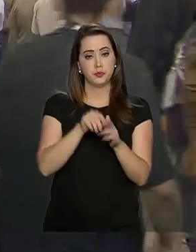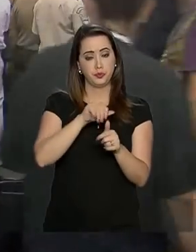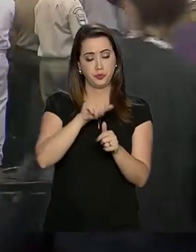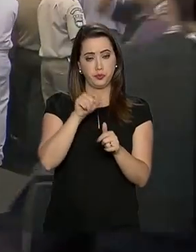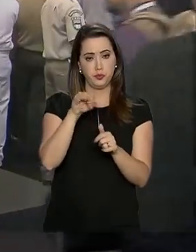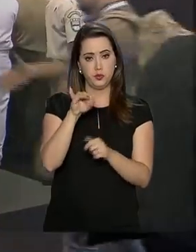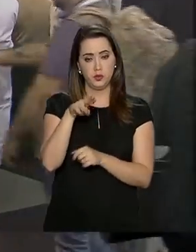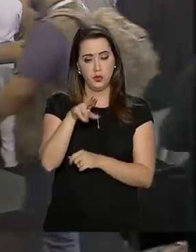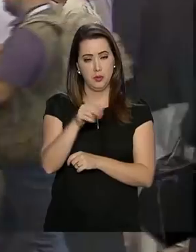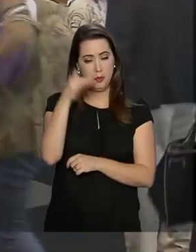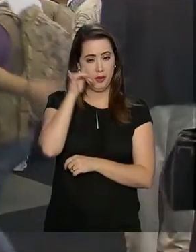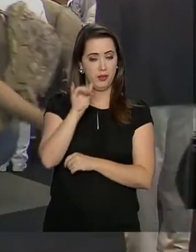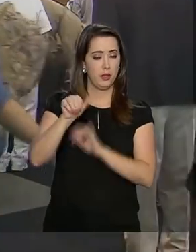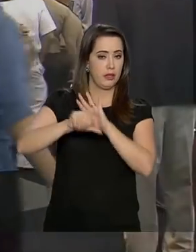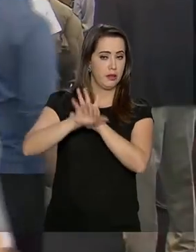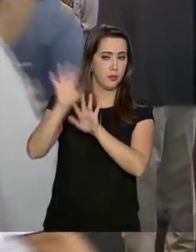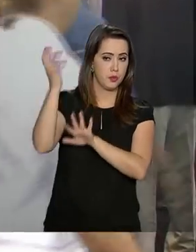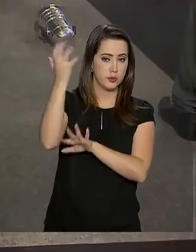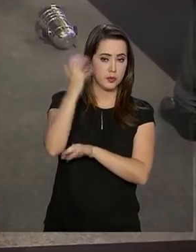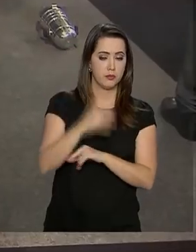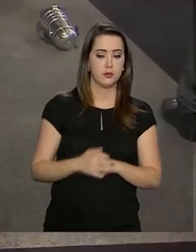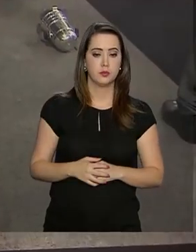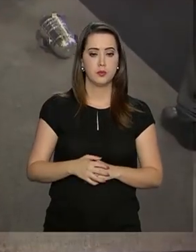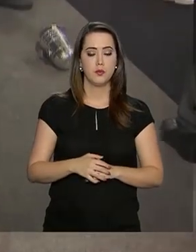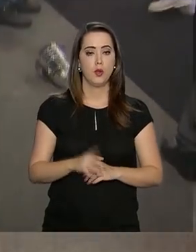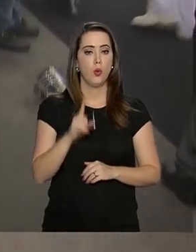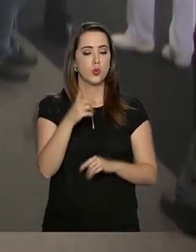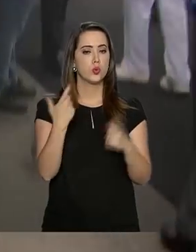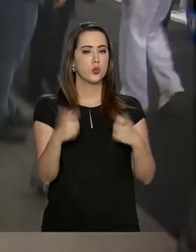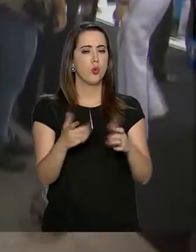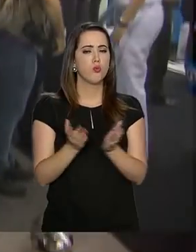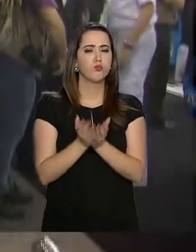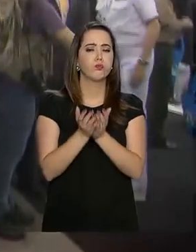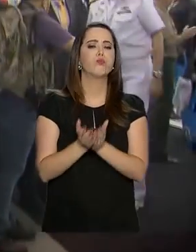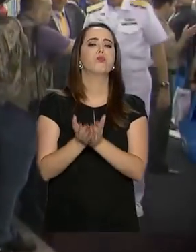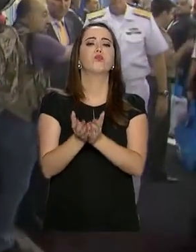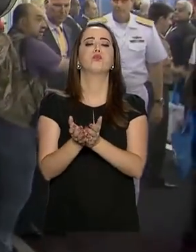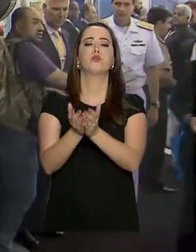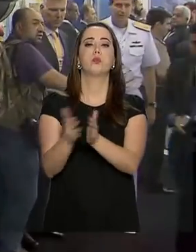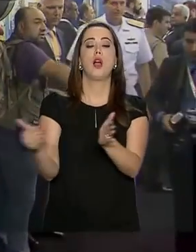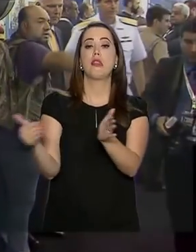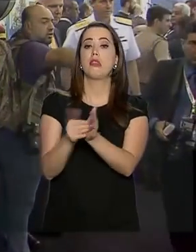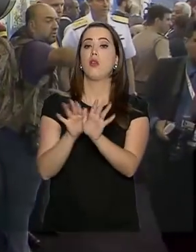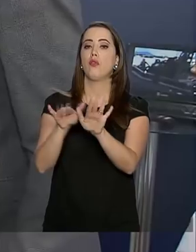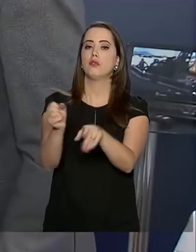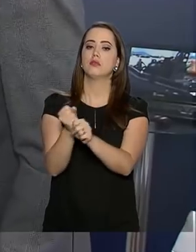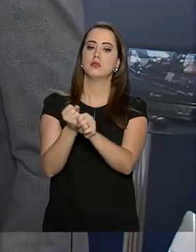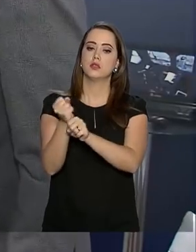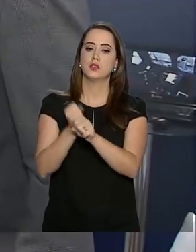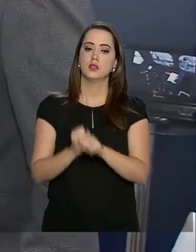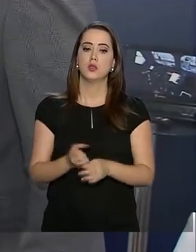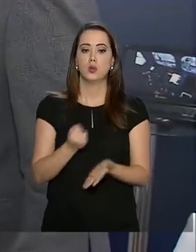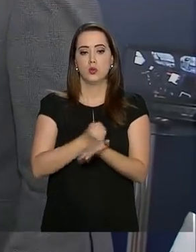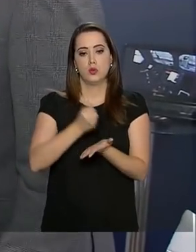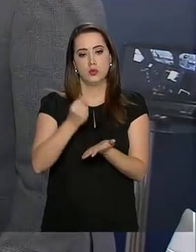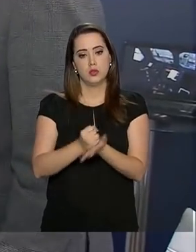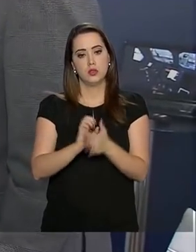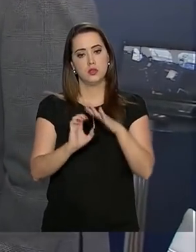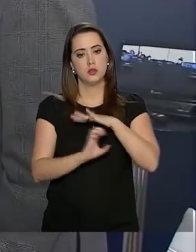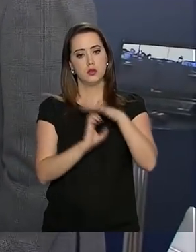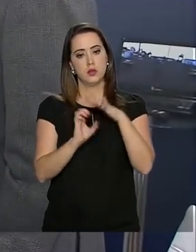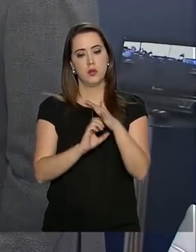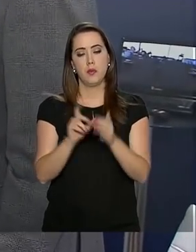Renováveis, na luta contra crimes ambientais. As lanchas devem entrar em operação até o final do ano. O contrato com a